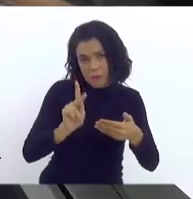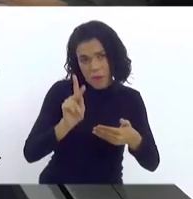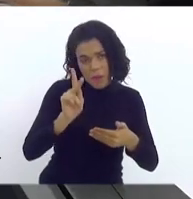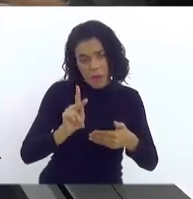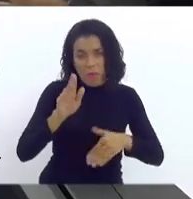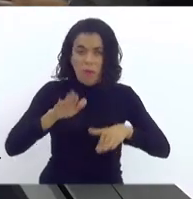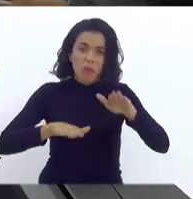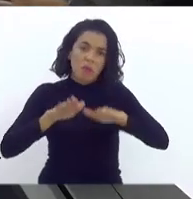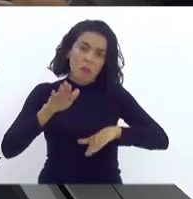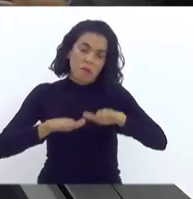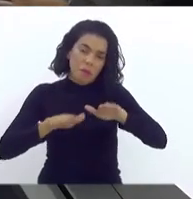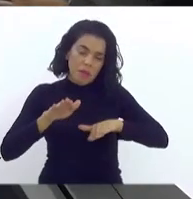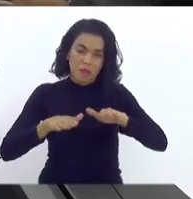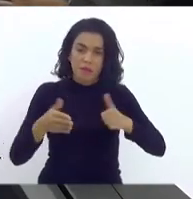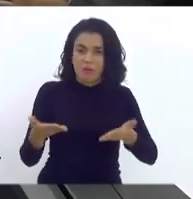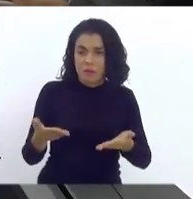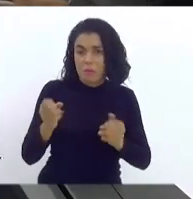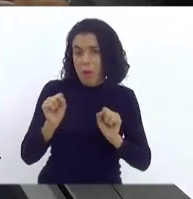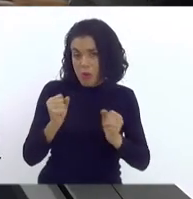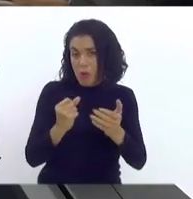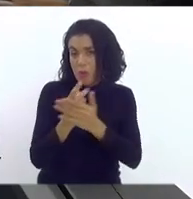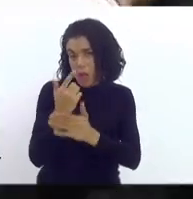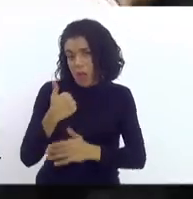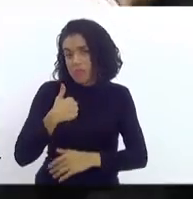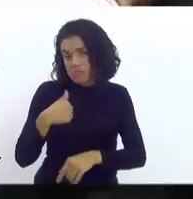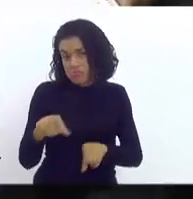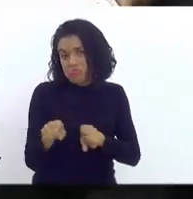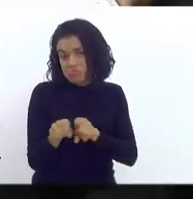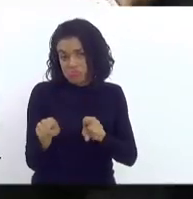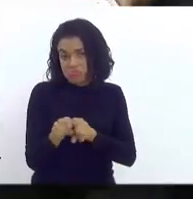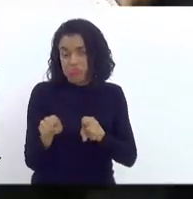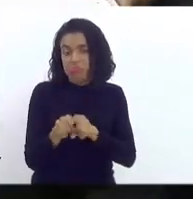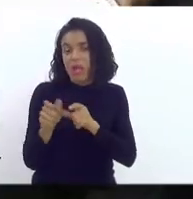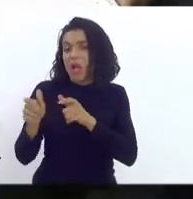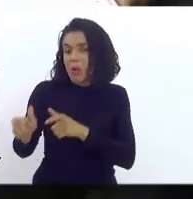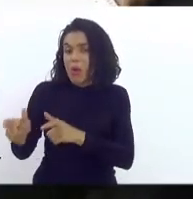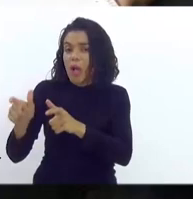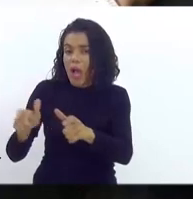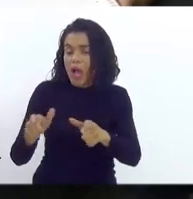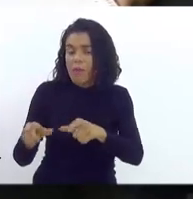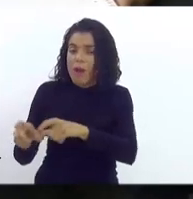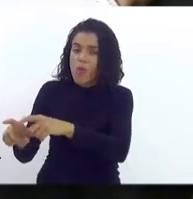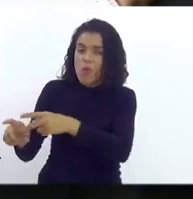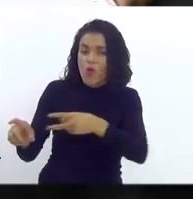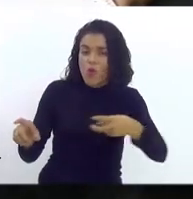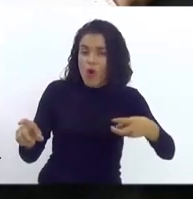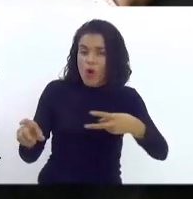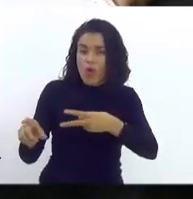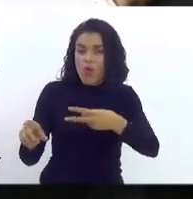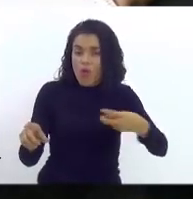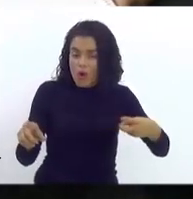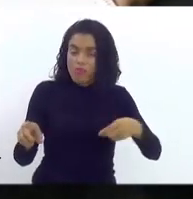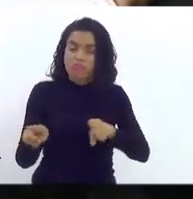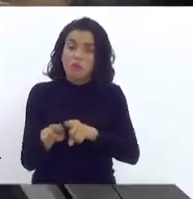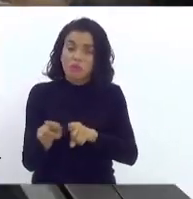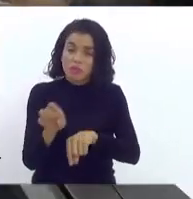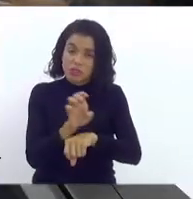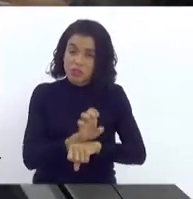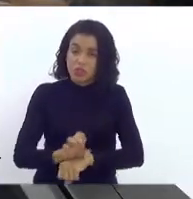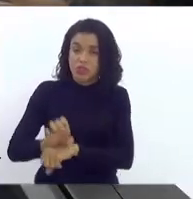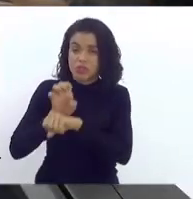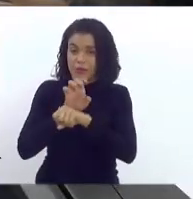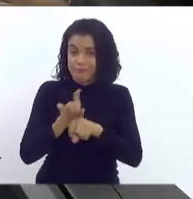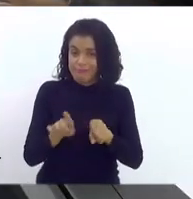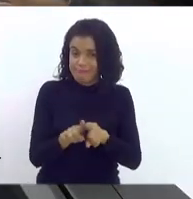Pode comprar da gente, tem pontos mais bases de compressão da gente, e tem outros estados também. É